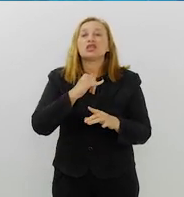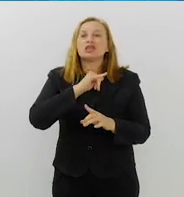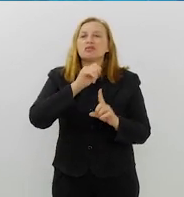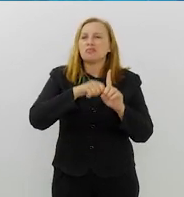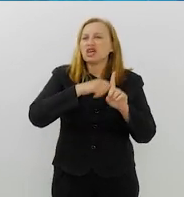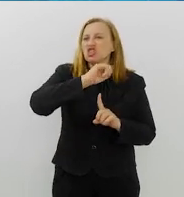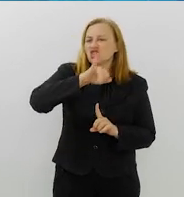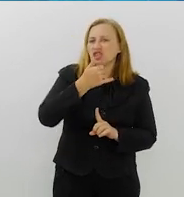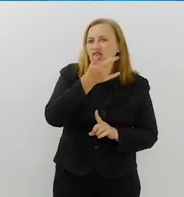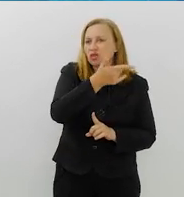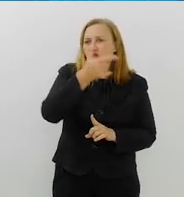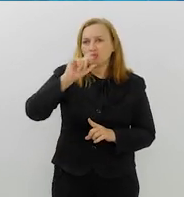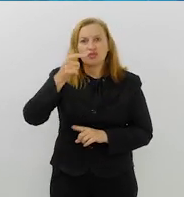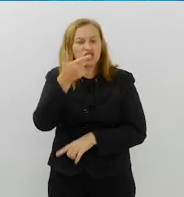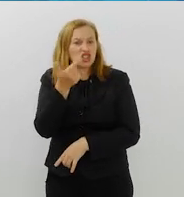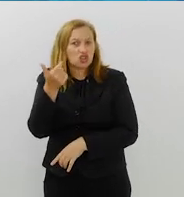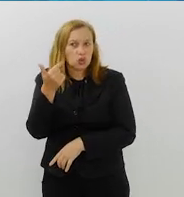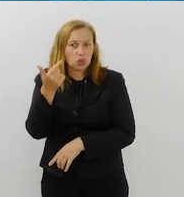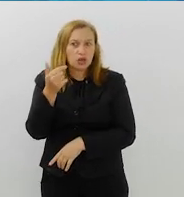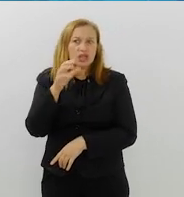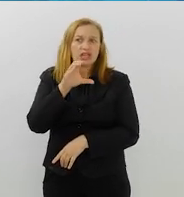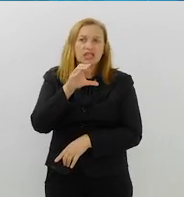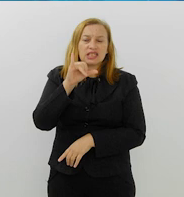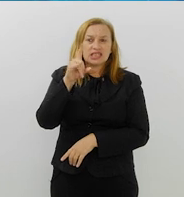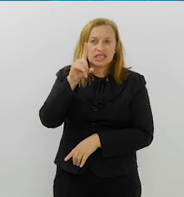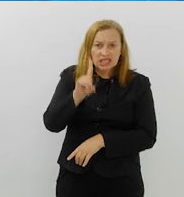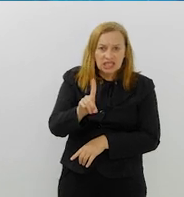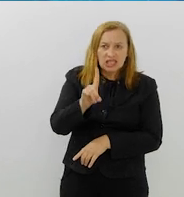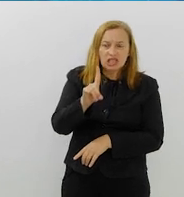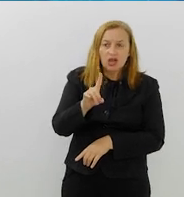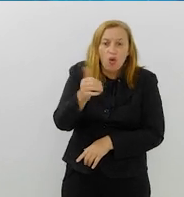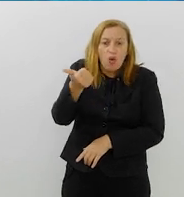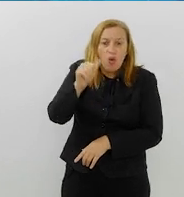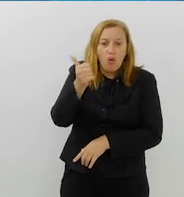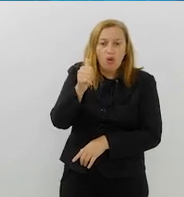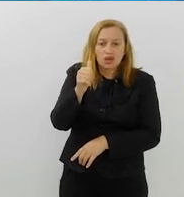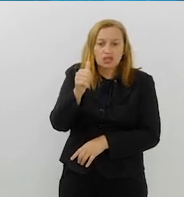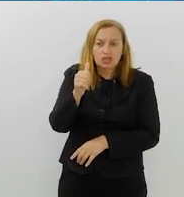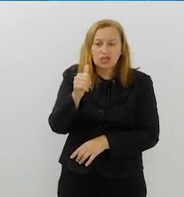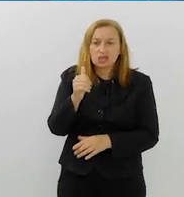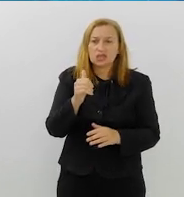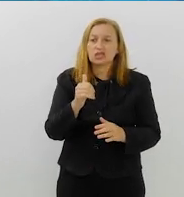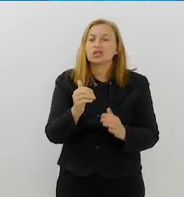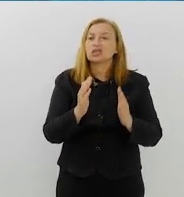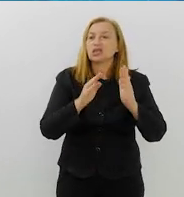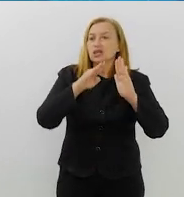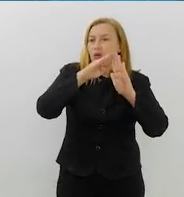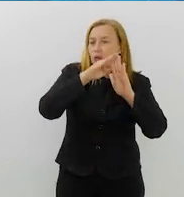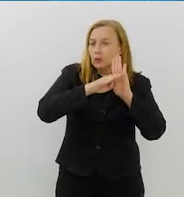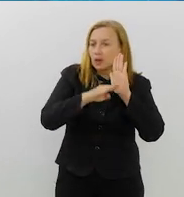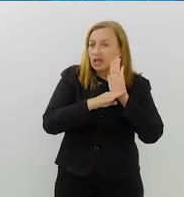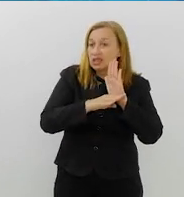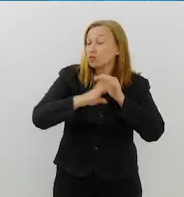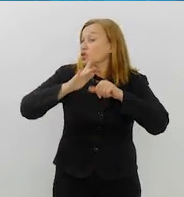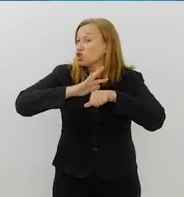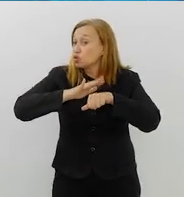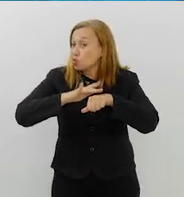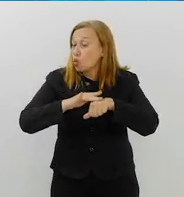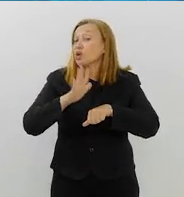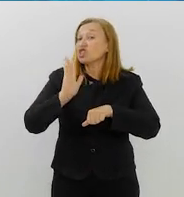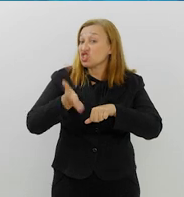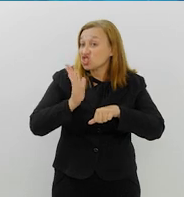em janeiro de 2022, a CID-11, que é o Manual de Classificação das Doenças Internacionais das